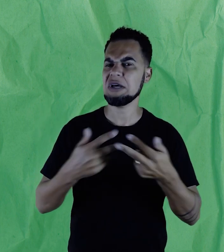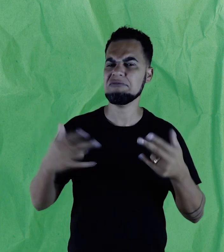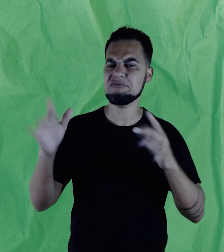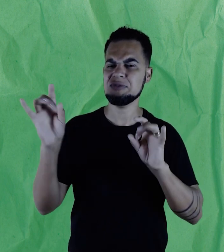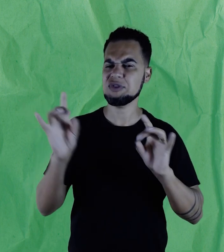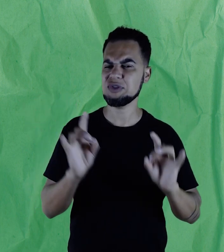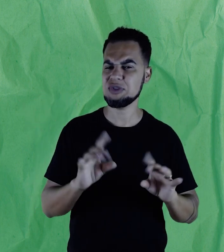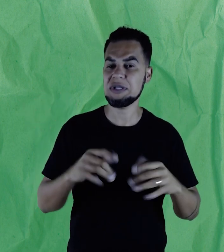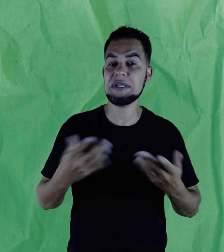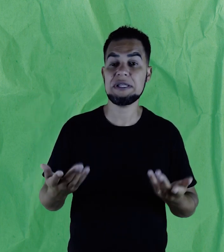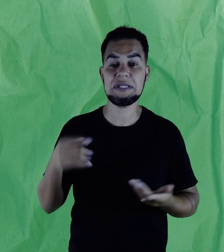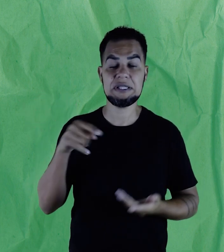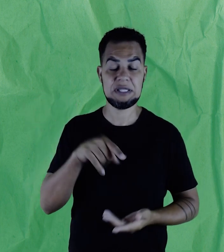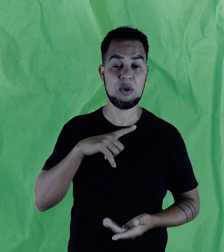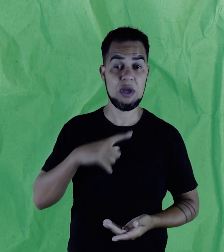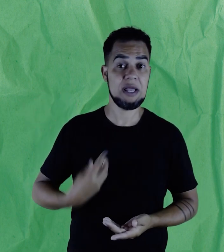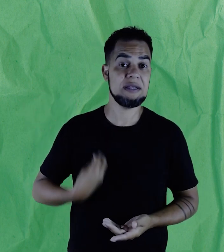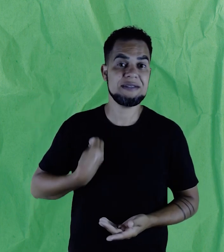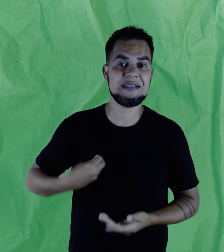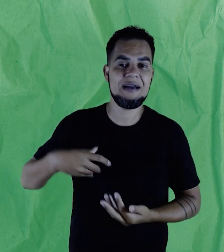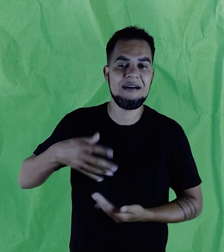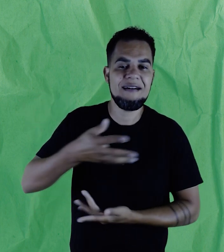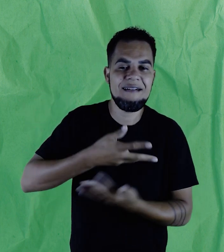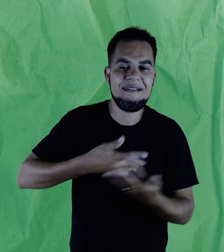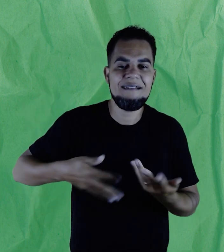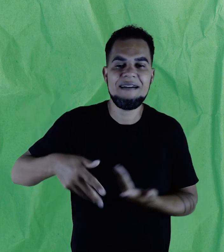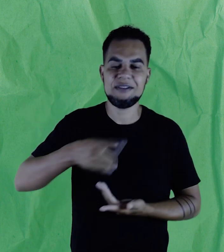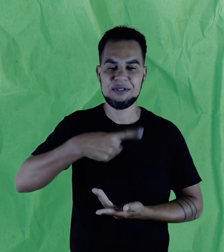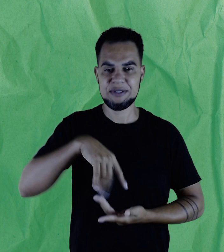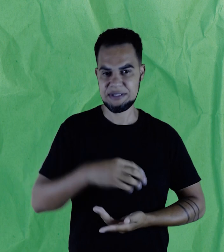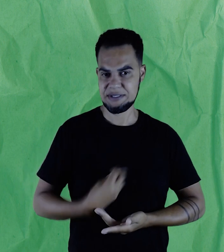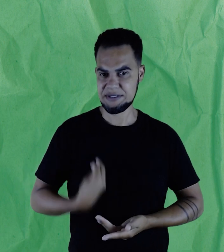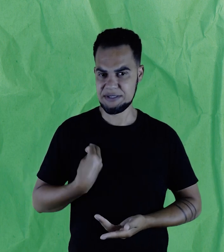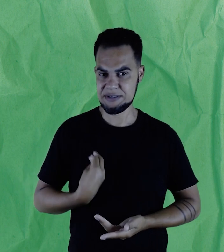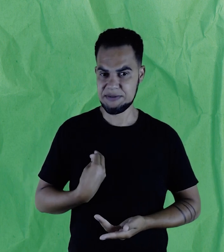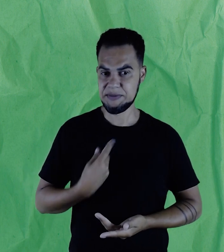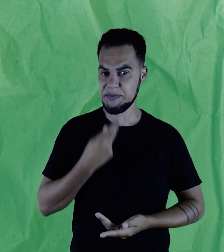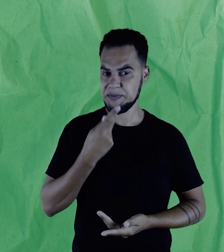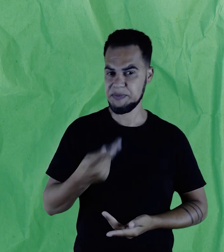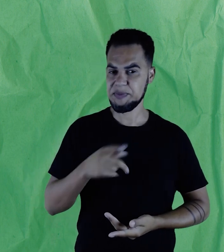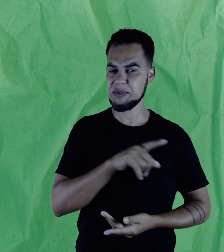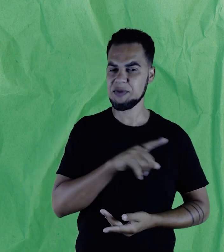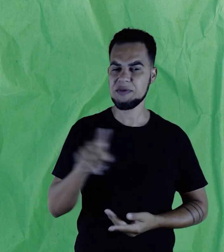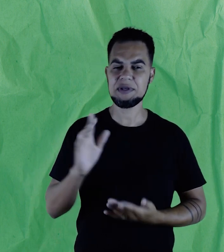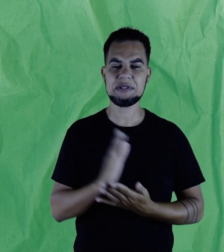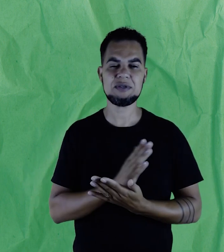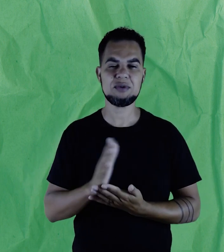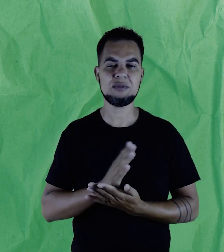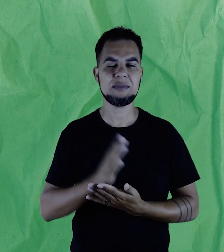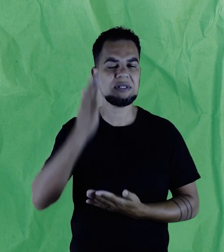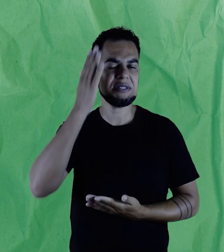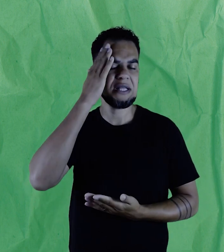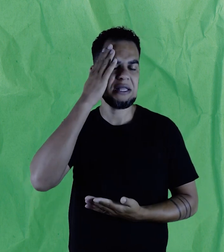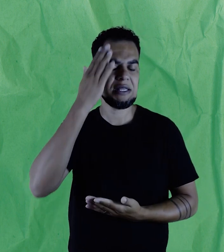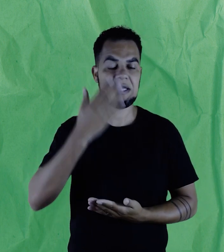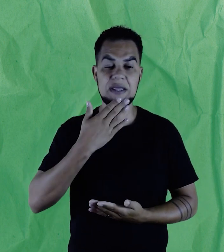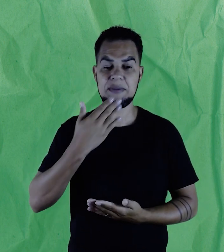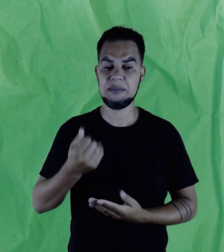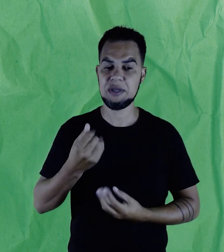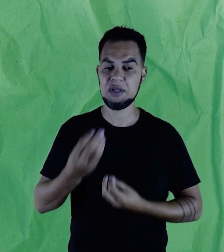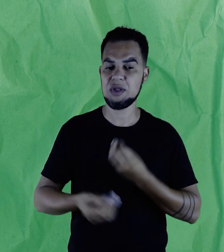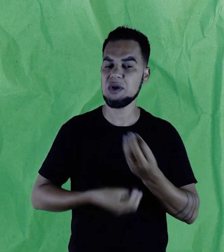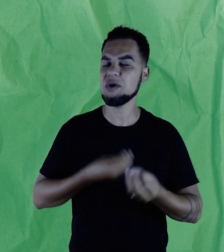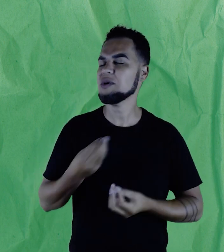figuras de linguagem, elas permeiam a nossa vida o tempo todo. Vou falar para vocês algumas e exemplificar para a gente poder entender melhor como